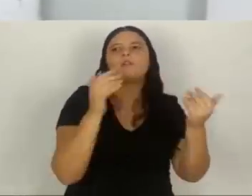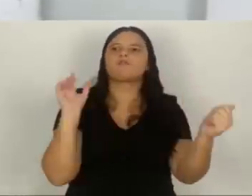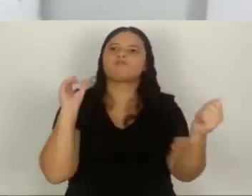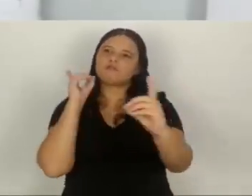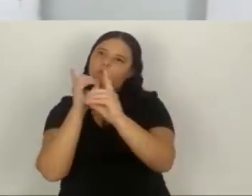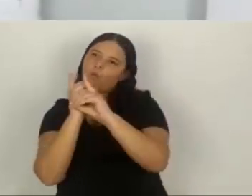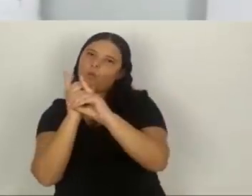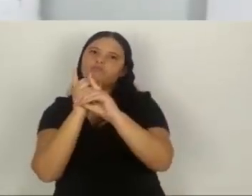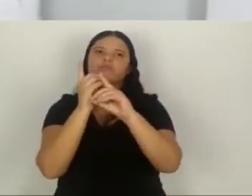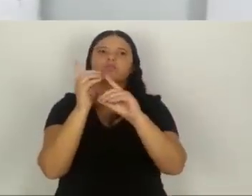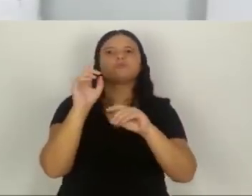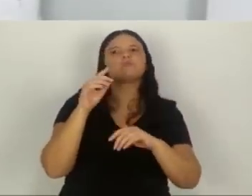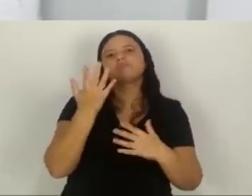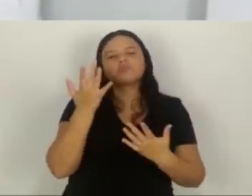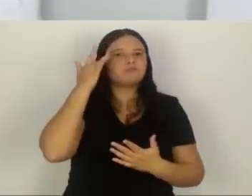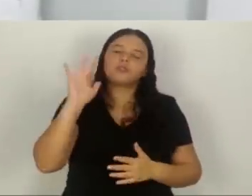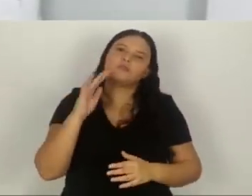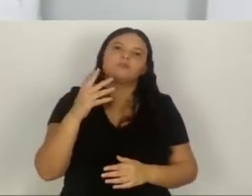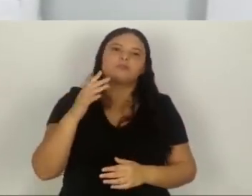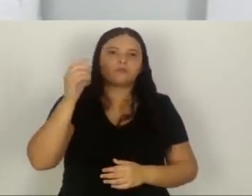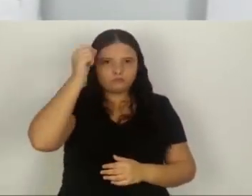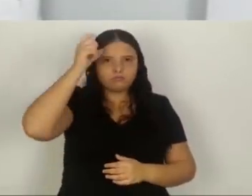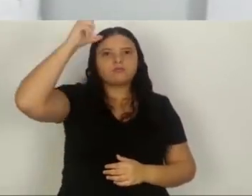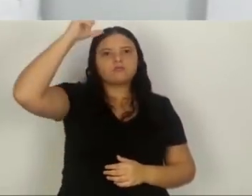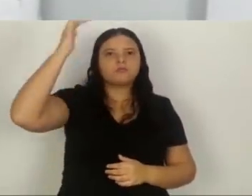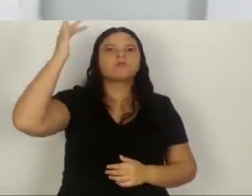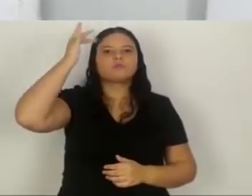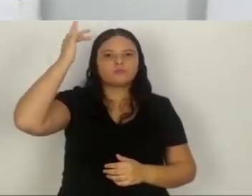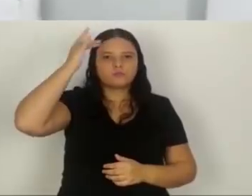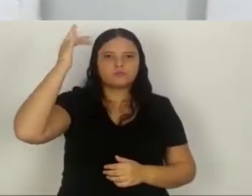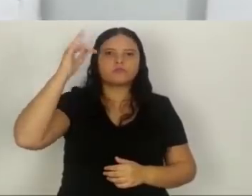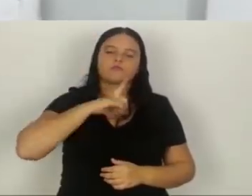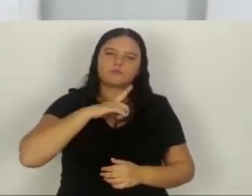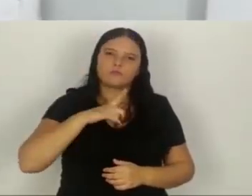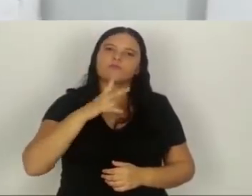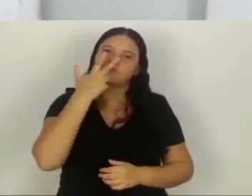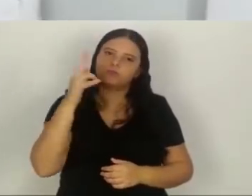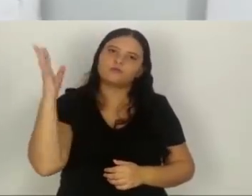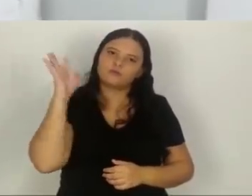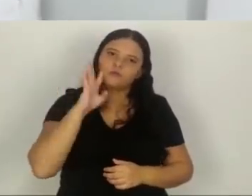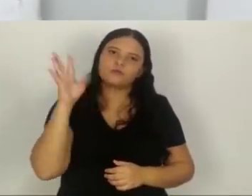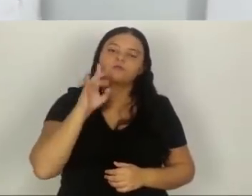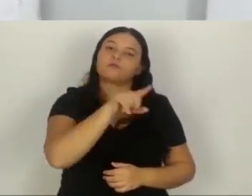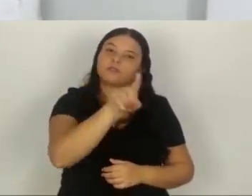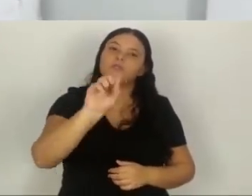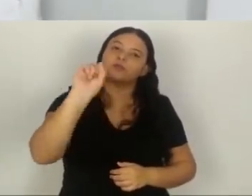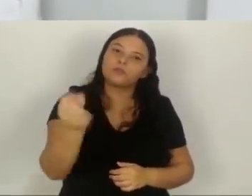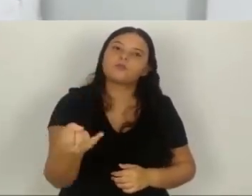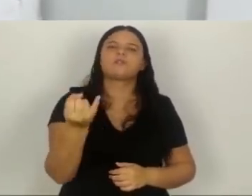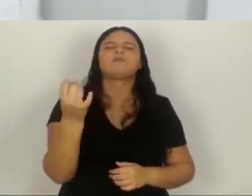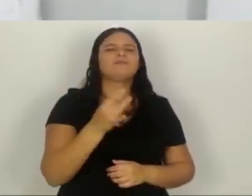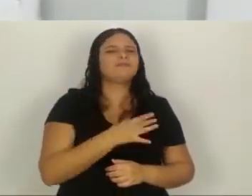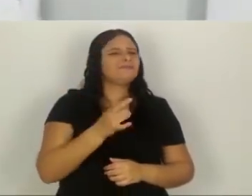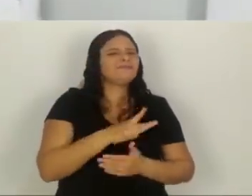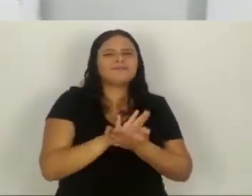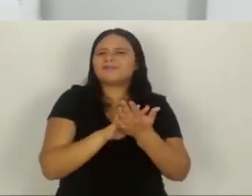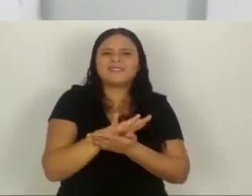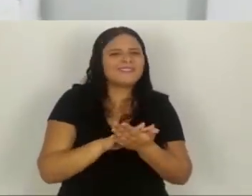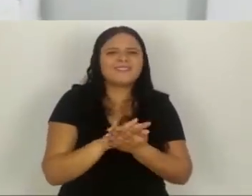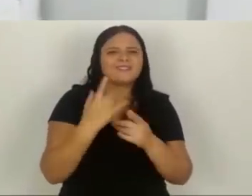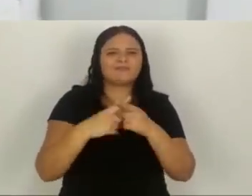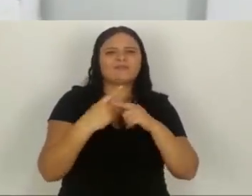acho que é uma coisa que faz a pessoa crescer muito, sabe? Eu acho bem legal, eu acho que você deveria aproveitar. Tá? Sem esse medo, porque não